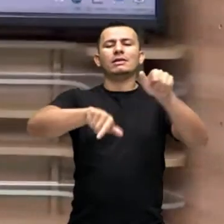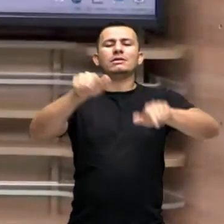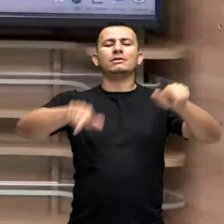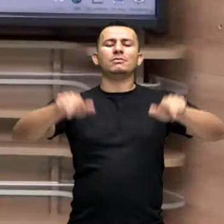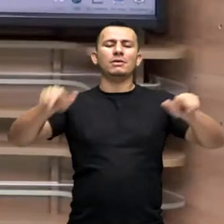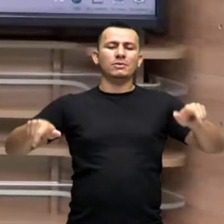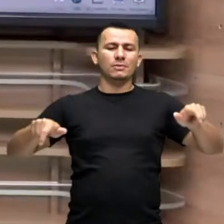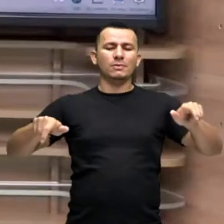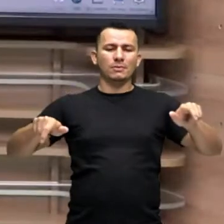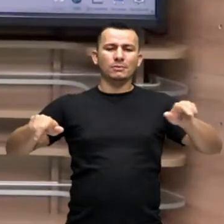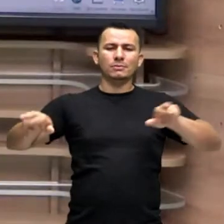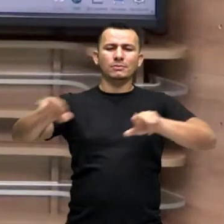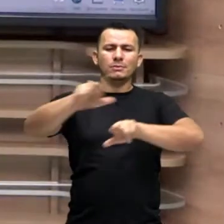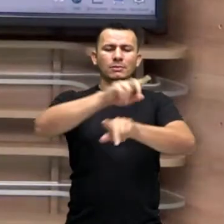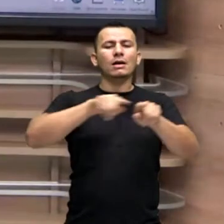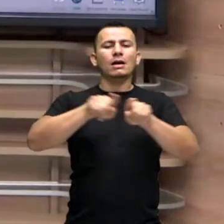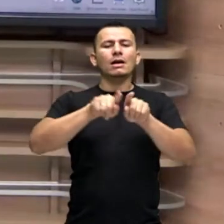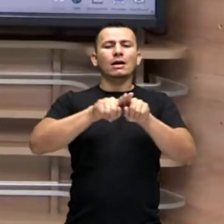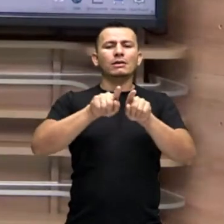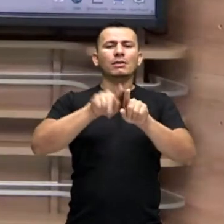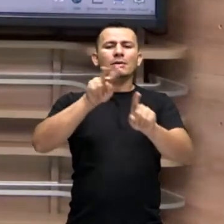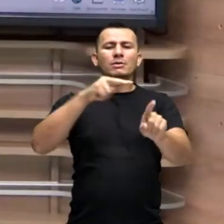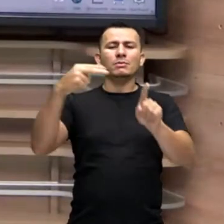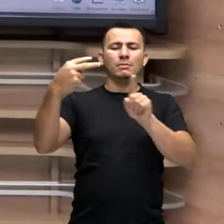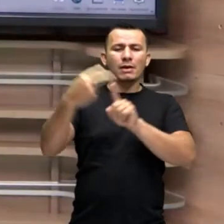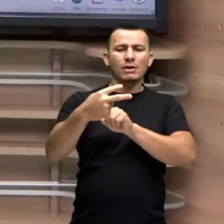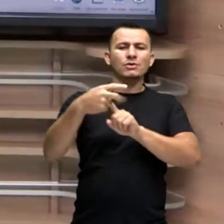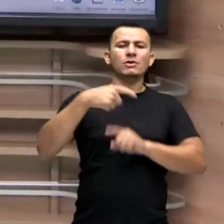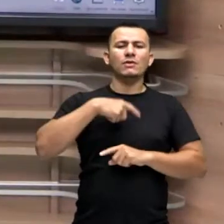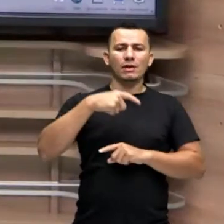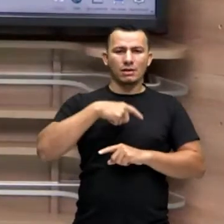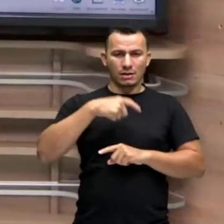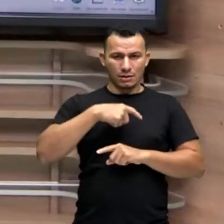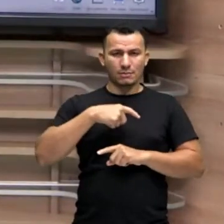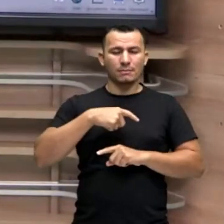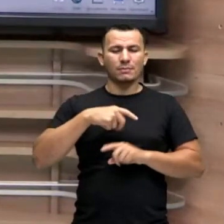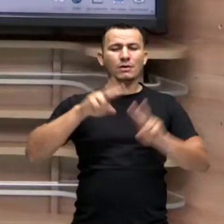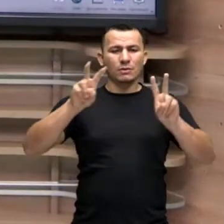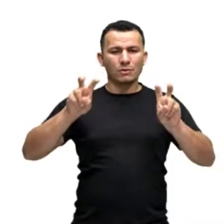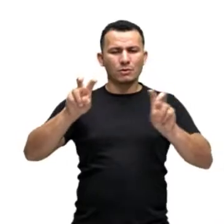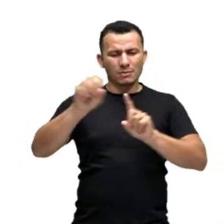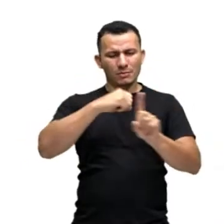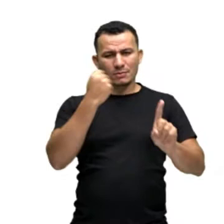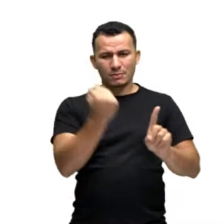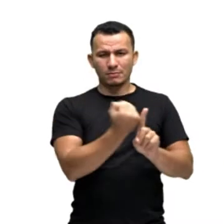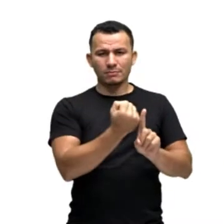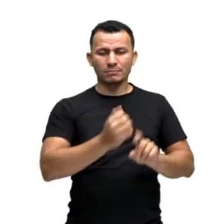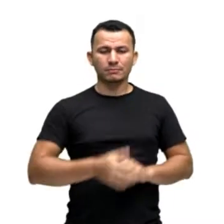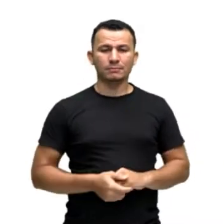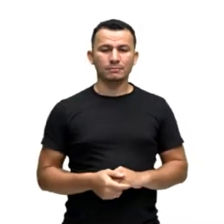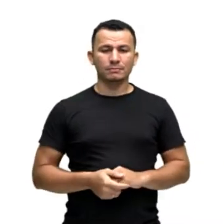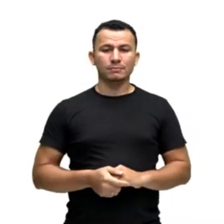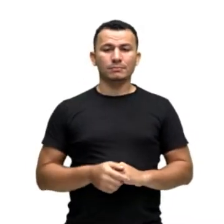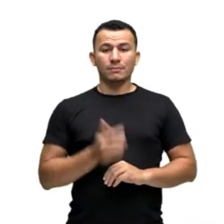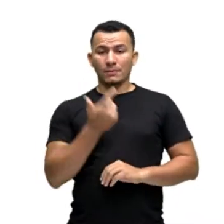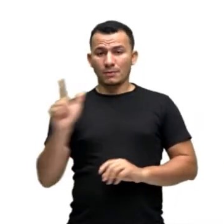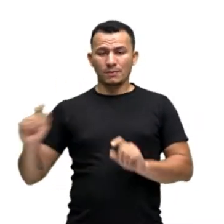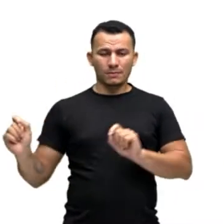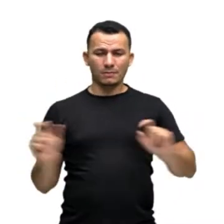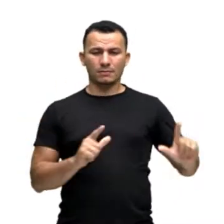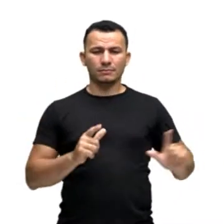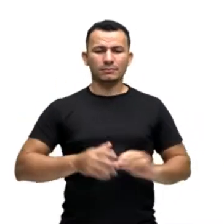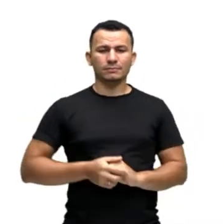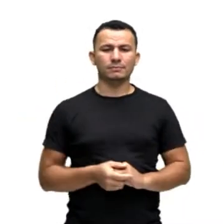de divisões que compõem essa grande casa com muito a humanidade na próxima cartela Vamos ver que